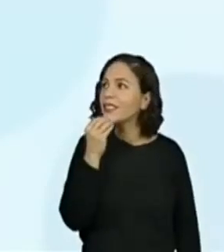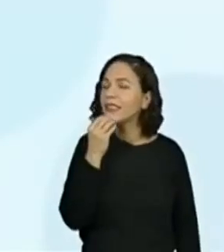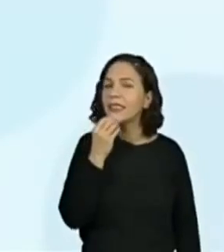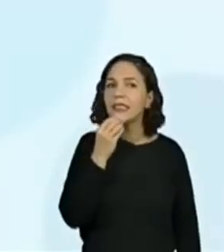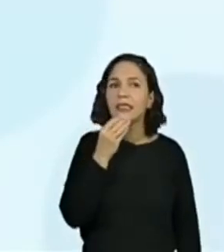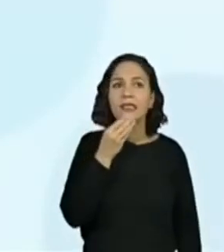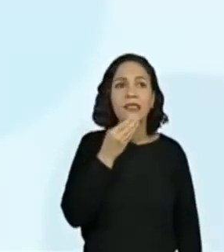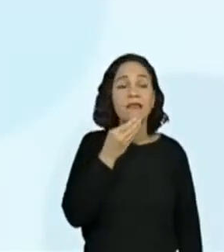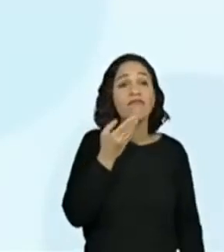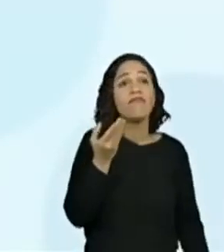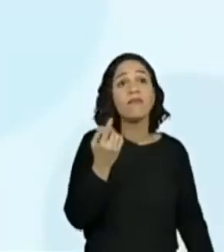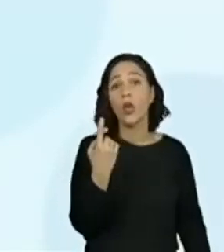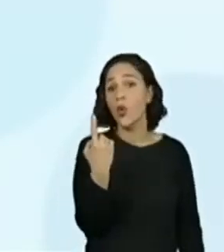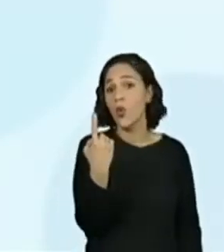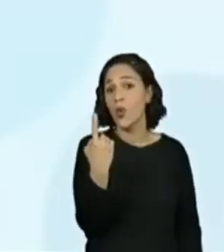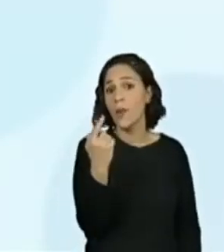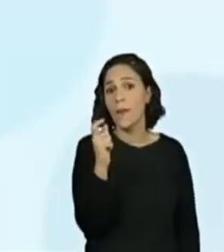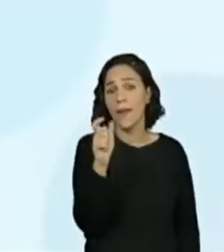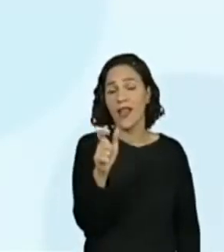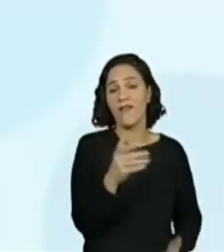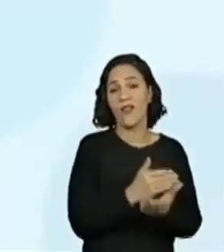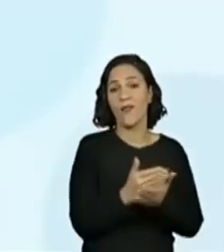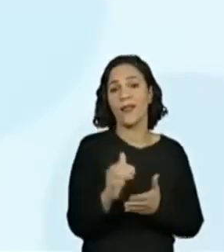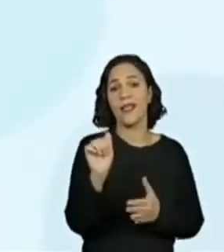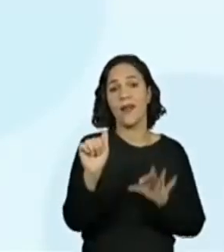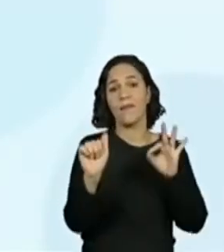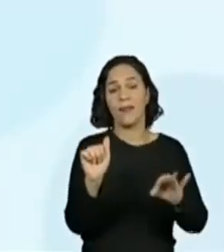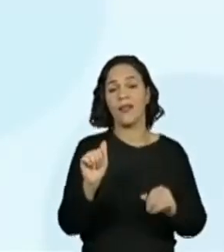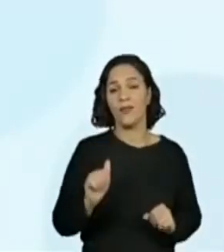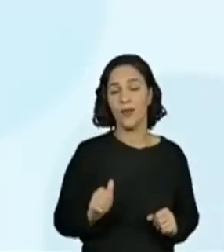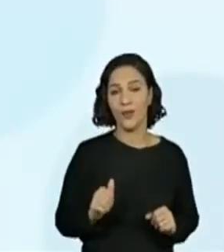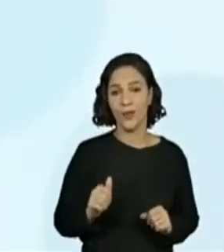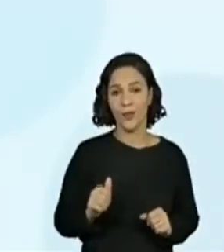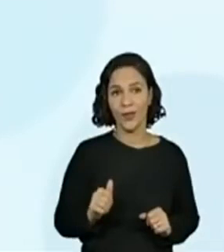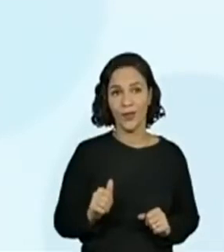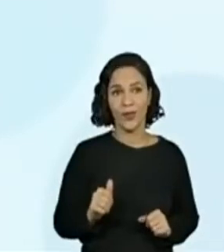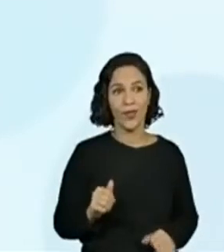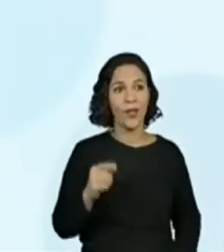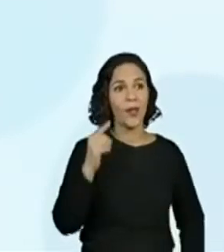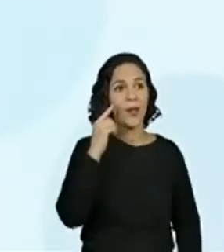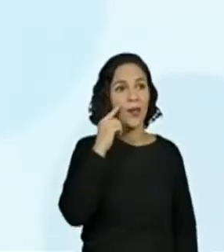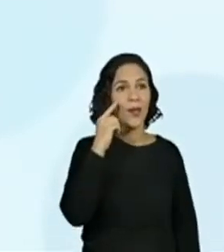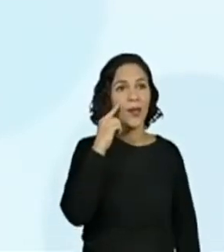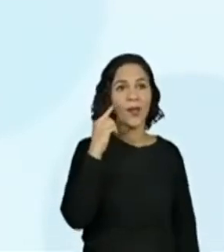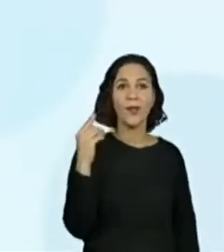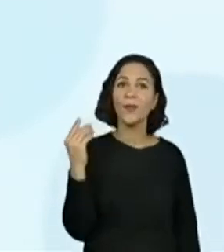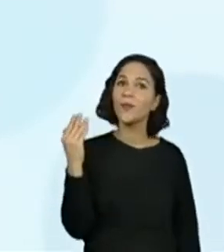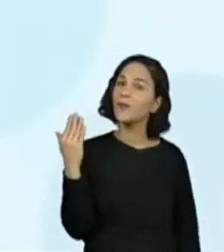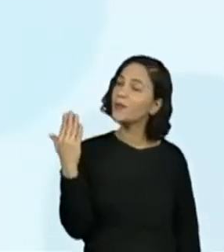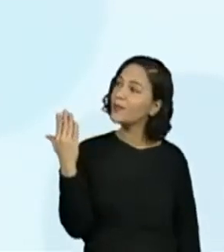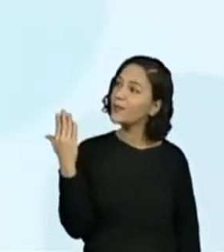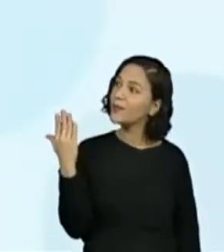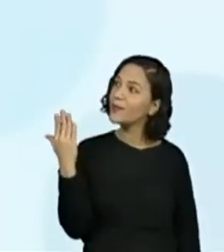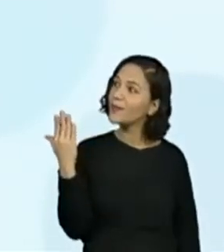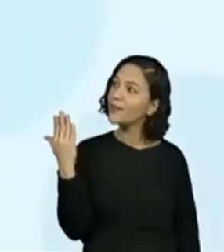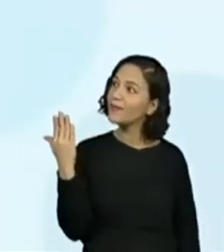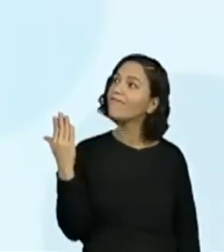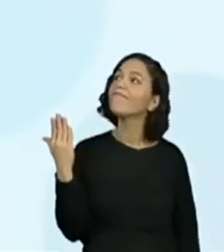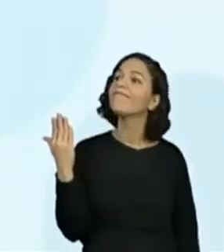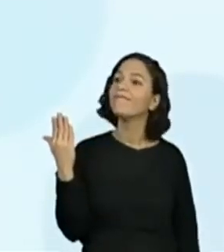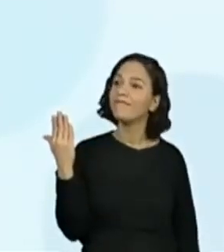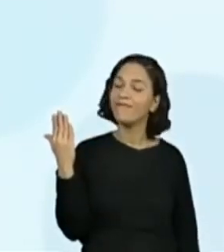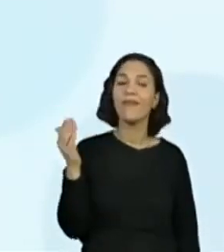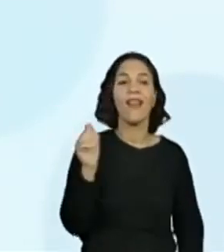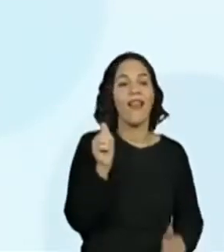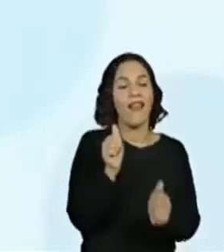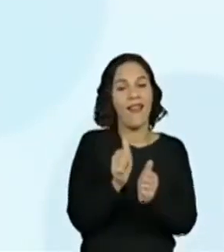só tem uma realmente que começa com A. Estou falando que começa com A, a primeira letra do alfabeto. Então,